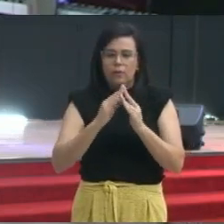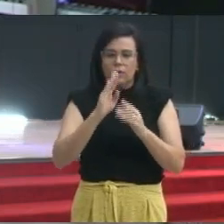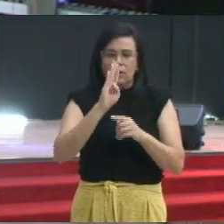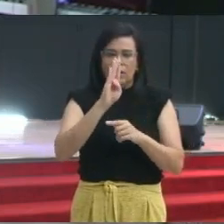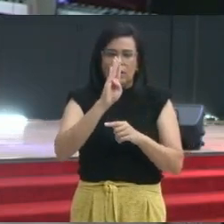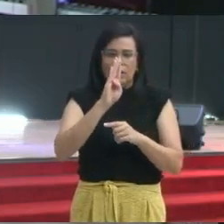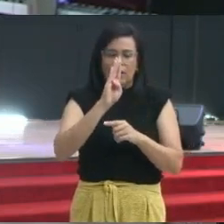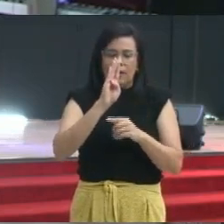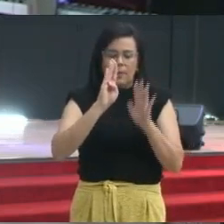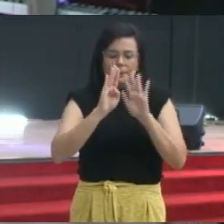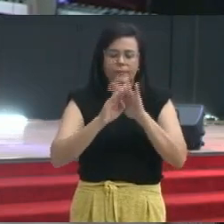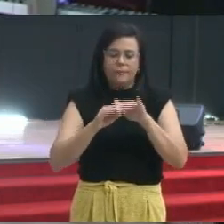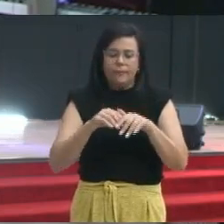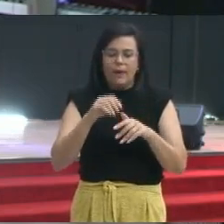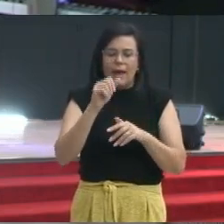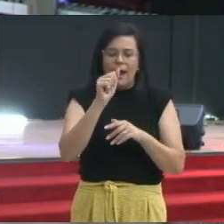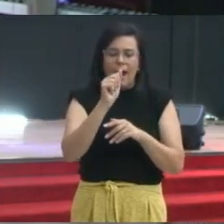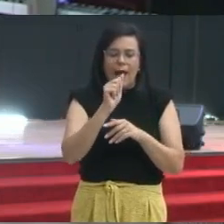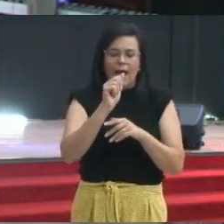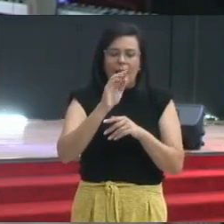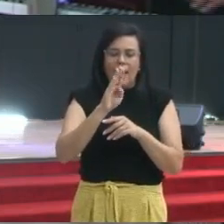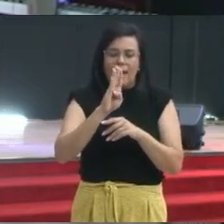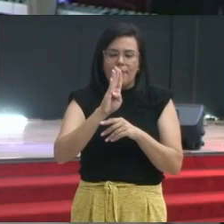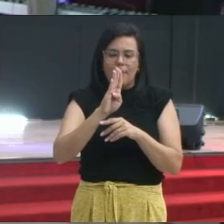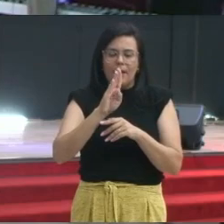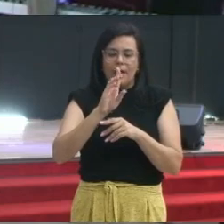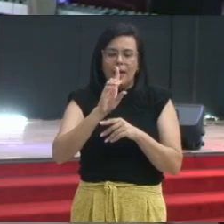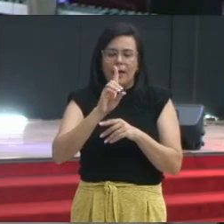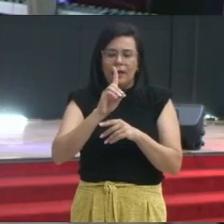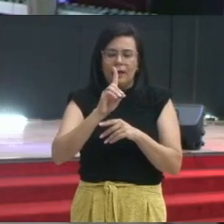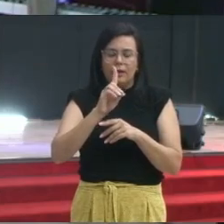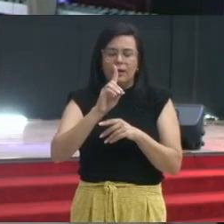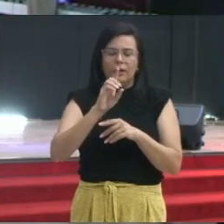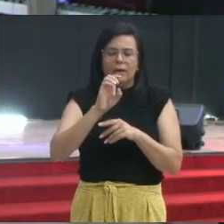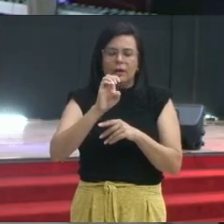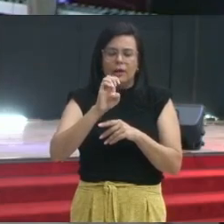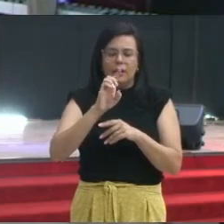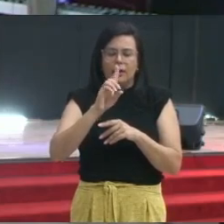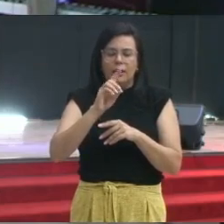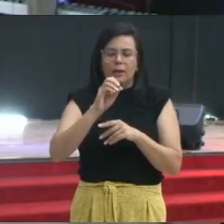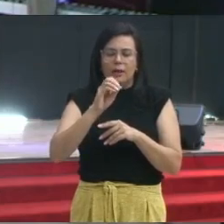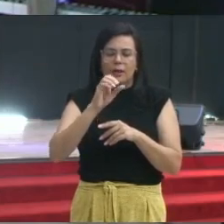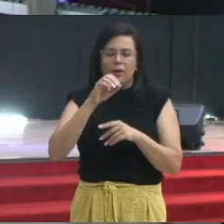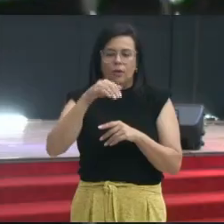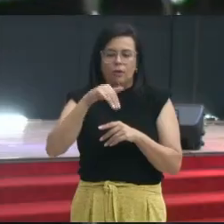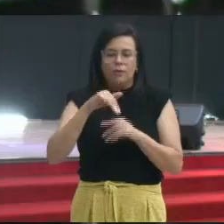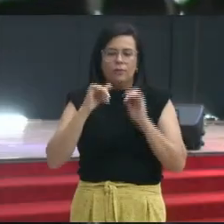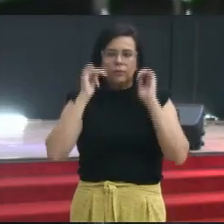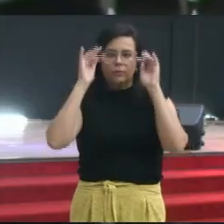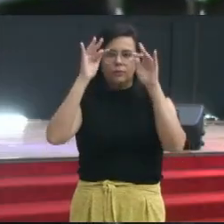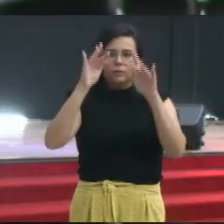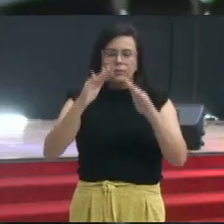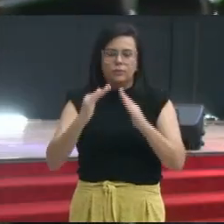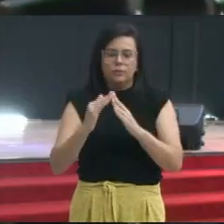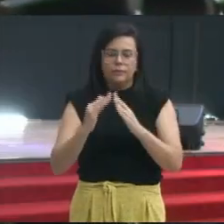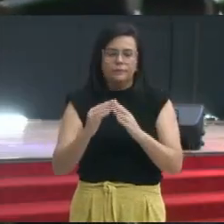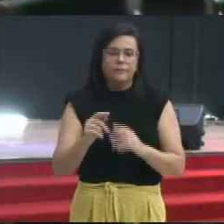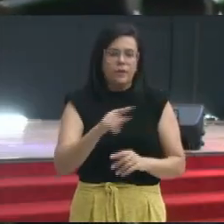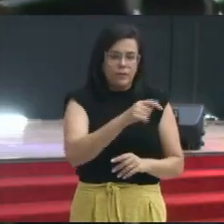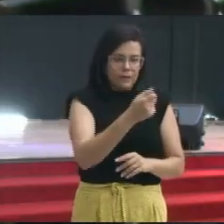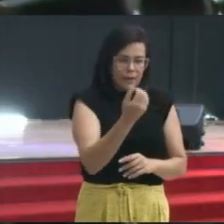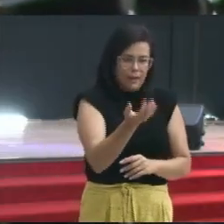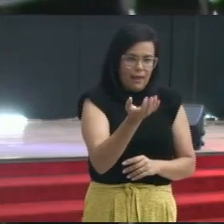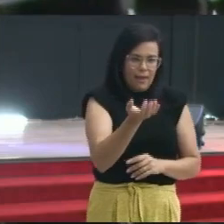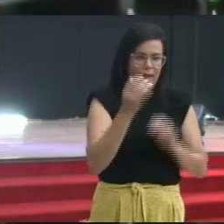tudo quanto ele tinha. Quantos aqui querem que tudo que você tem seja abençoado pelo Senhor? Quantos